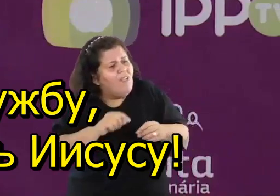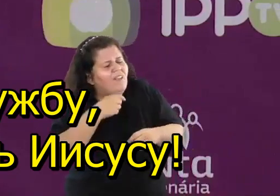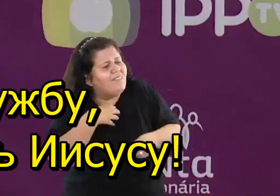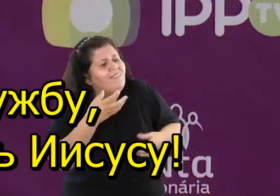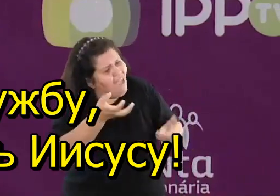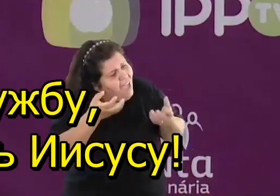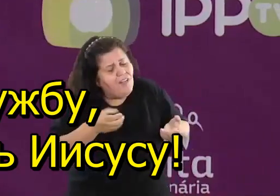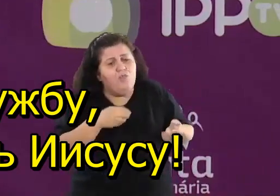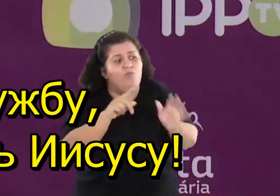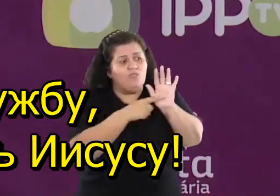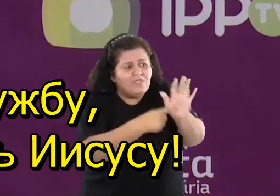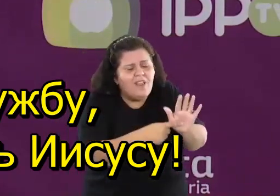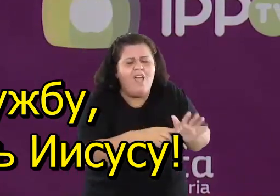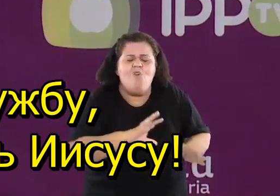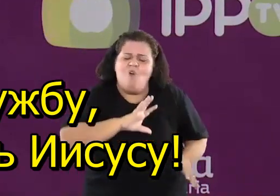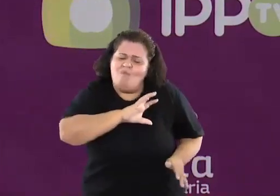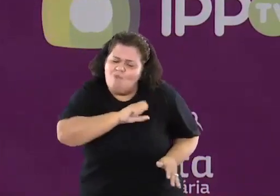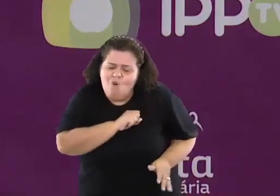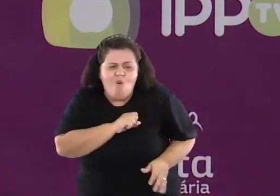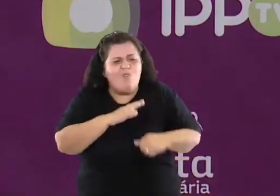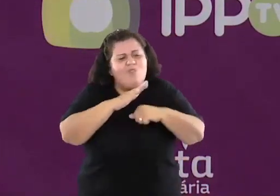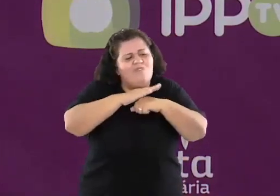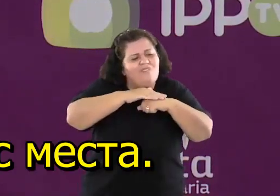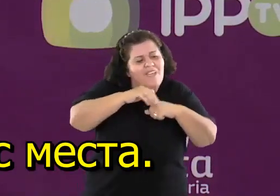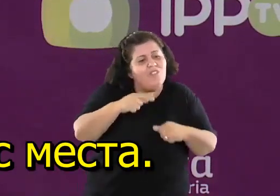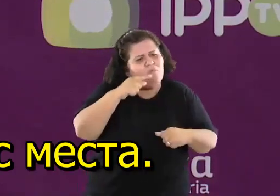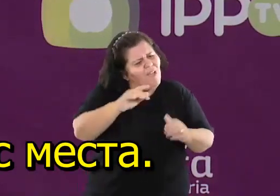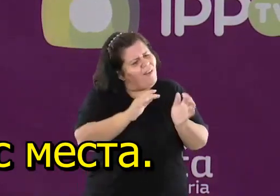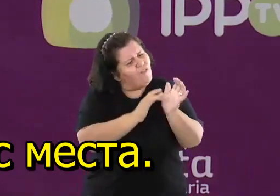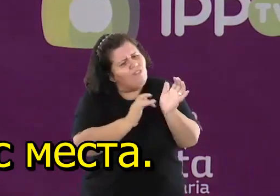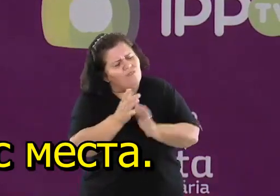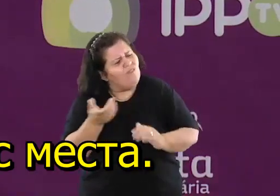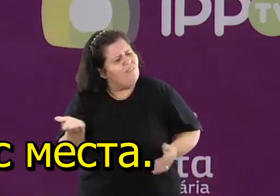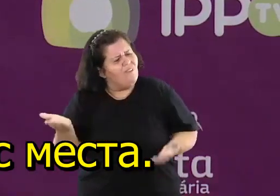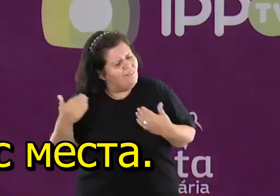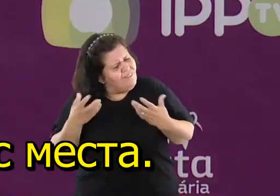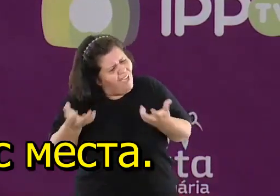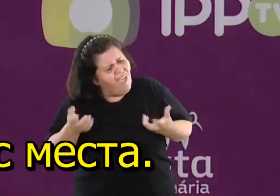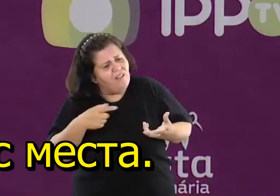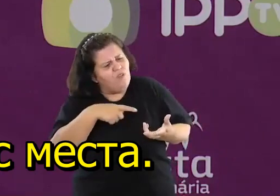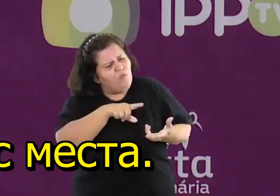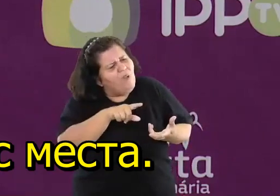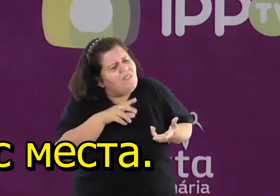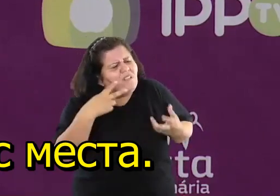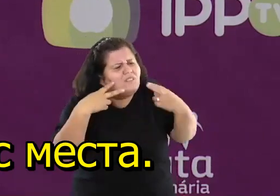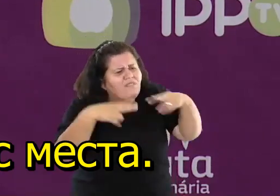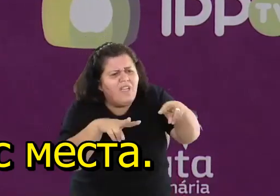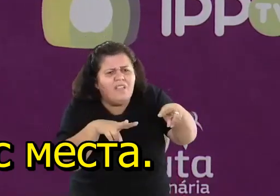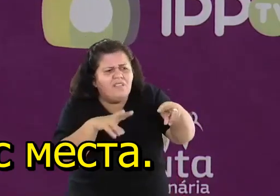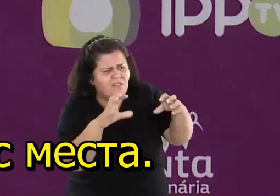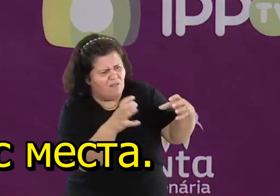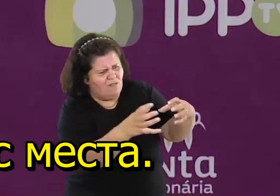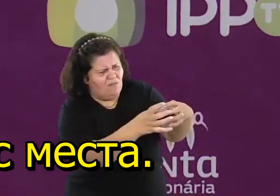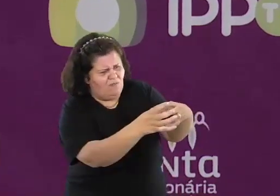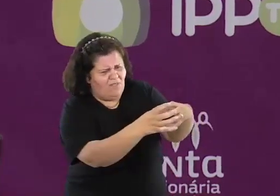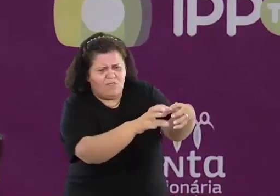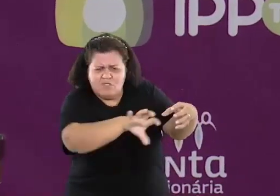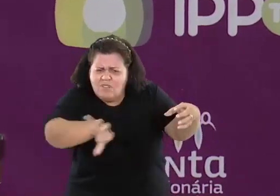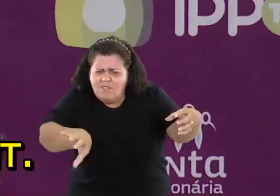seu afeto, a sua gratidão a Jesus. Quando elas chegam, a pedra enorme já tinha sido